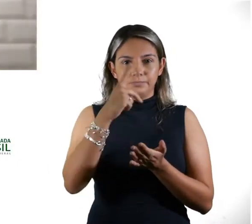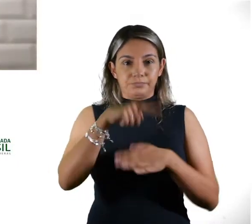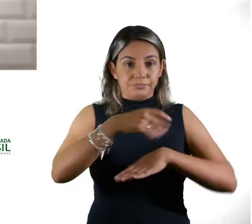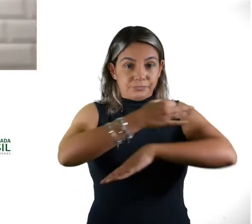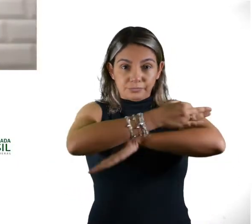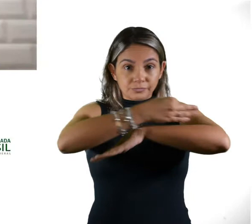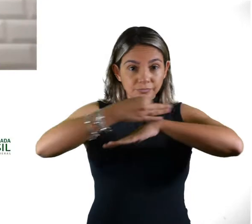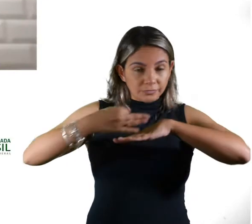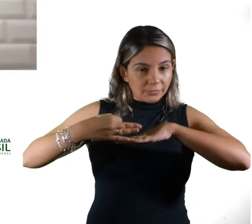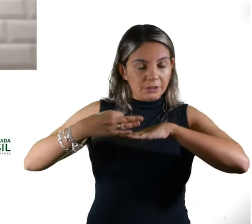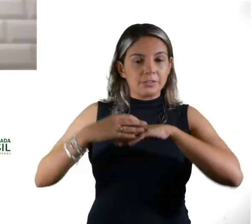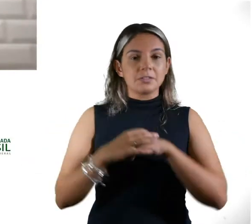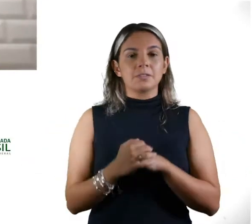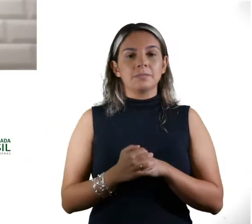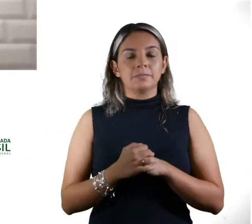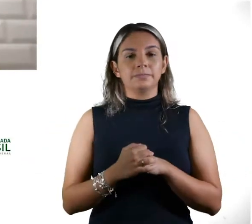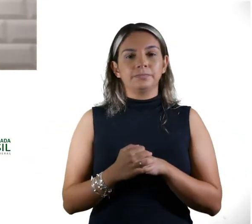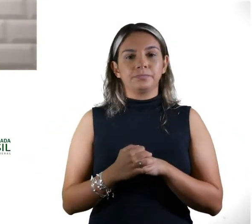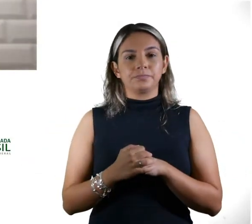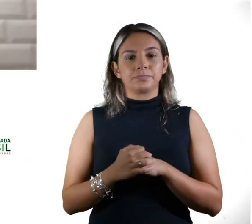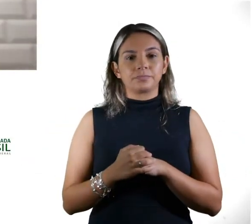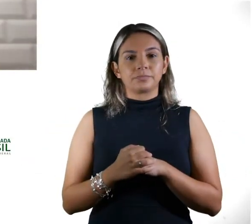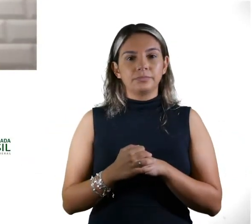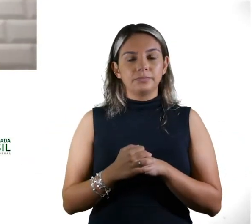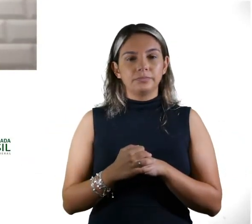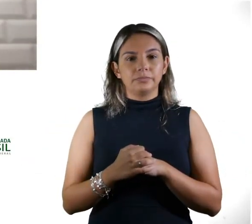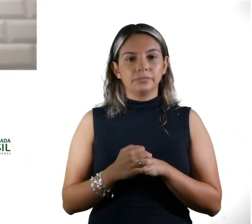não é? De fabulação pura.